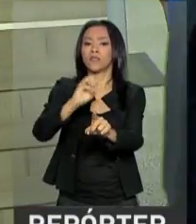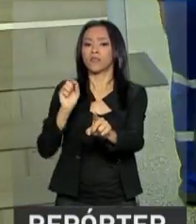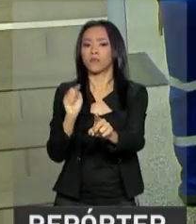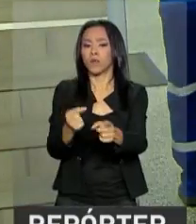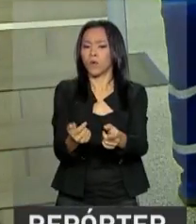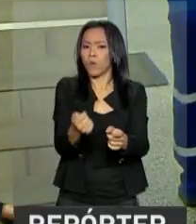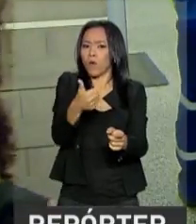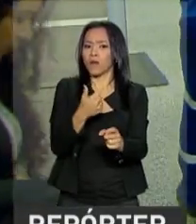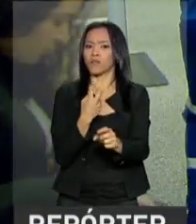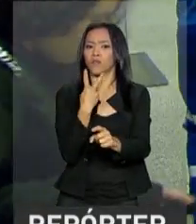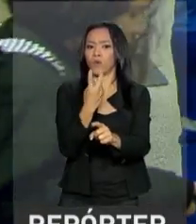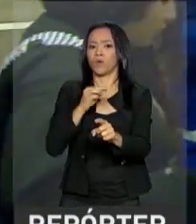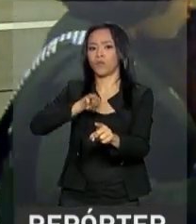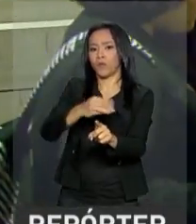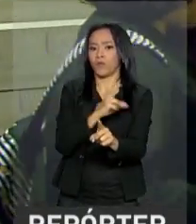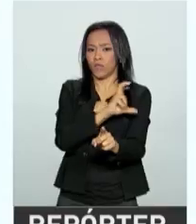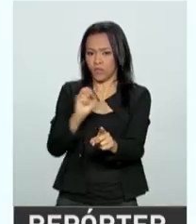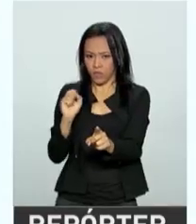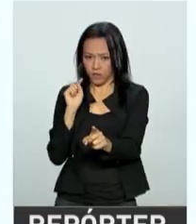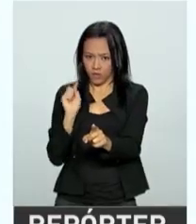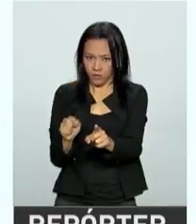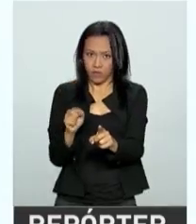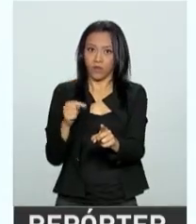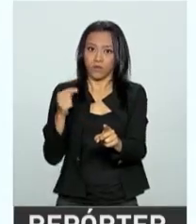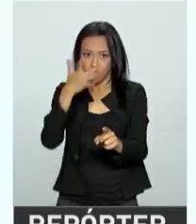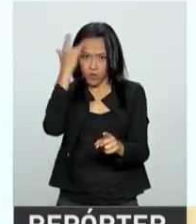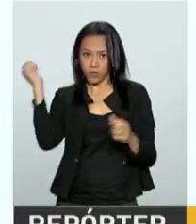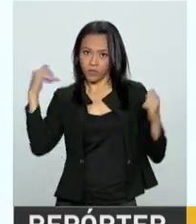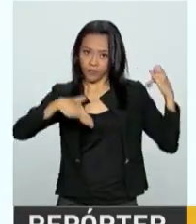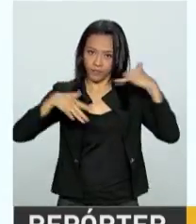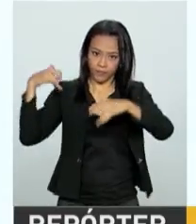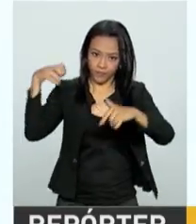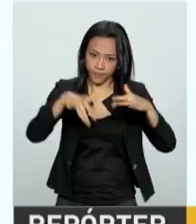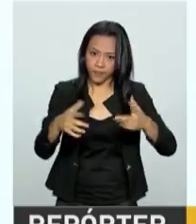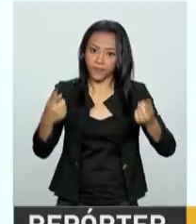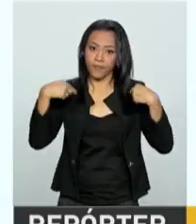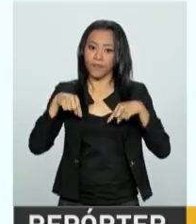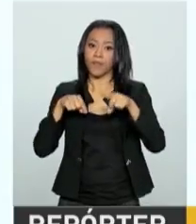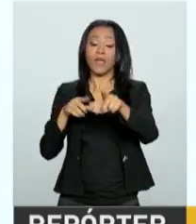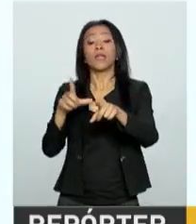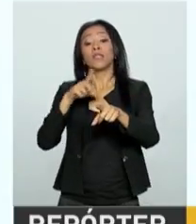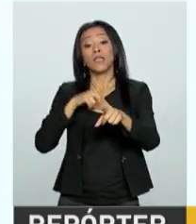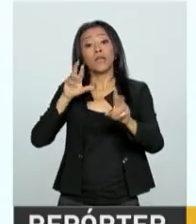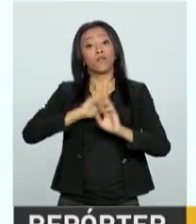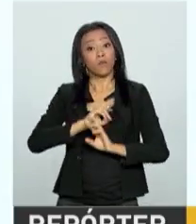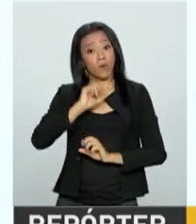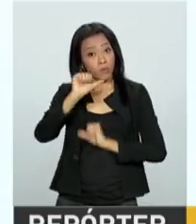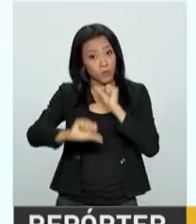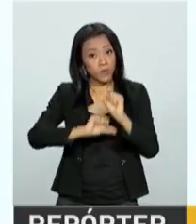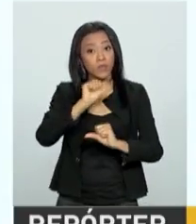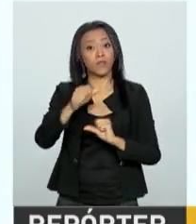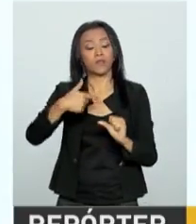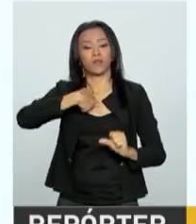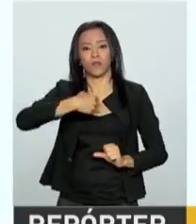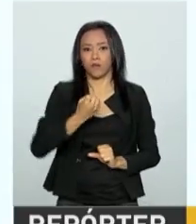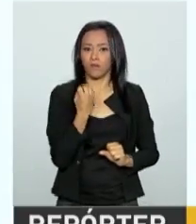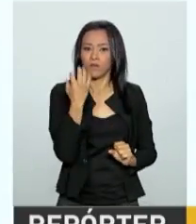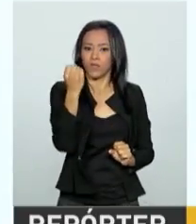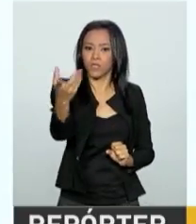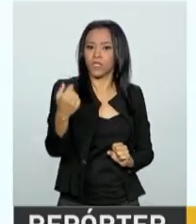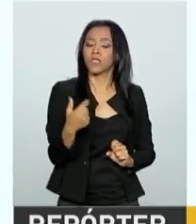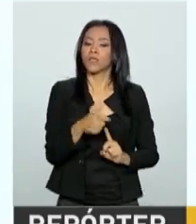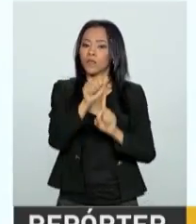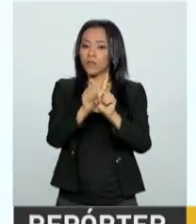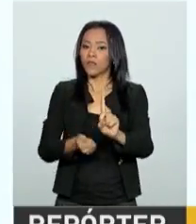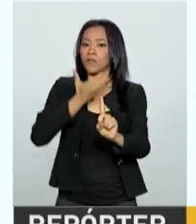milhões e meio de passageiros por ano já teve uma mudança dada outra vez que eu vim eu viajei em dezembro